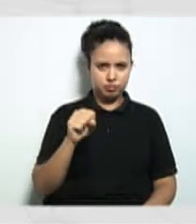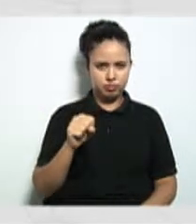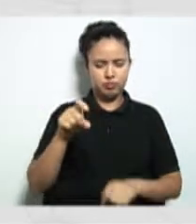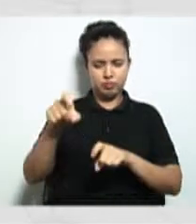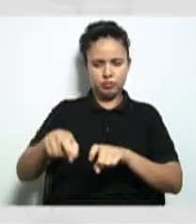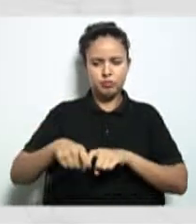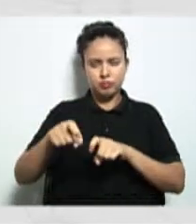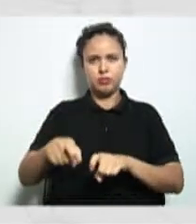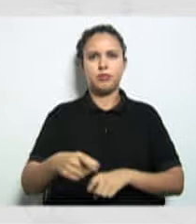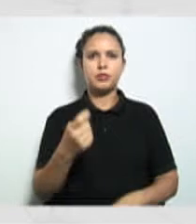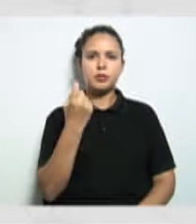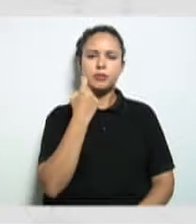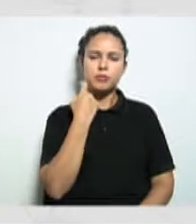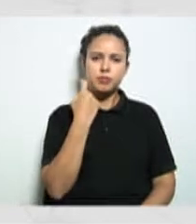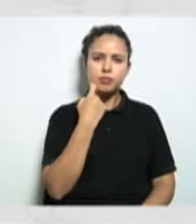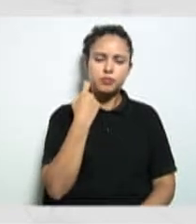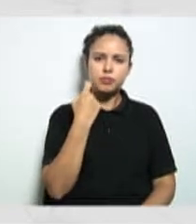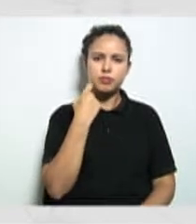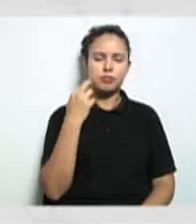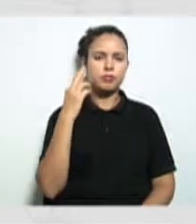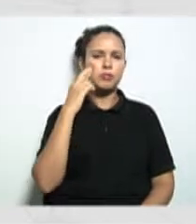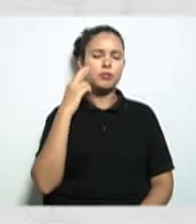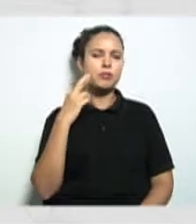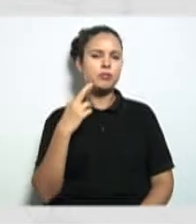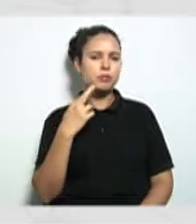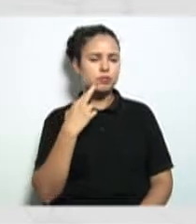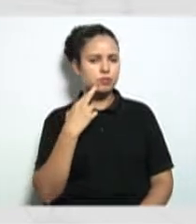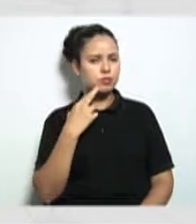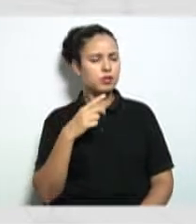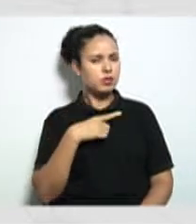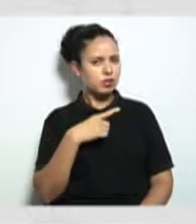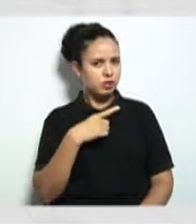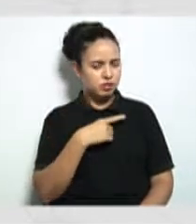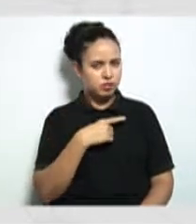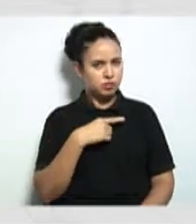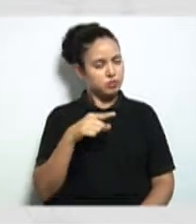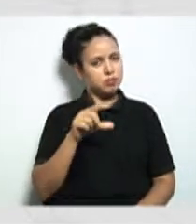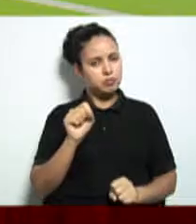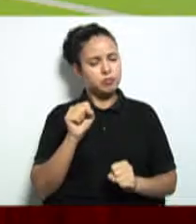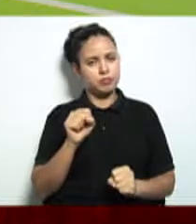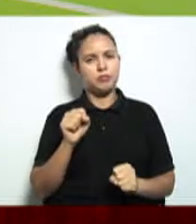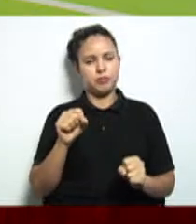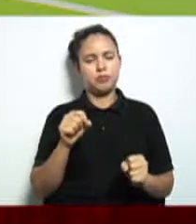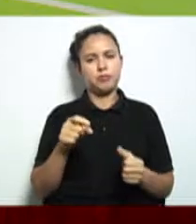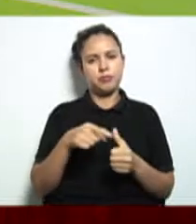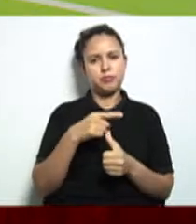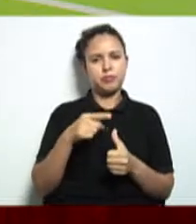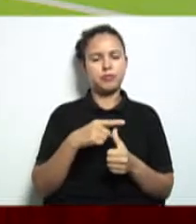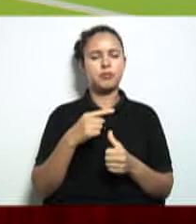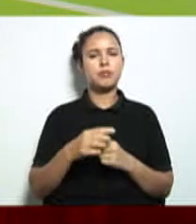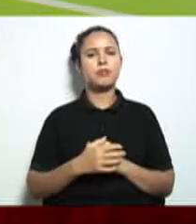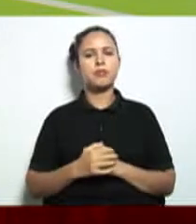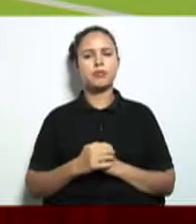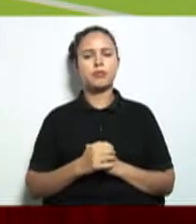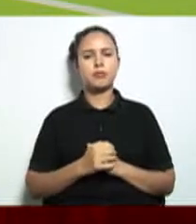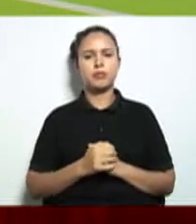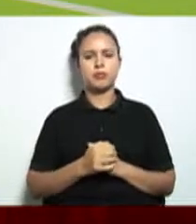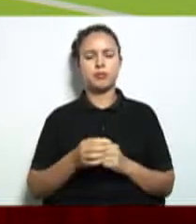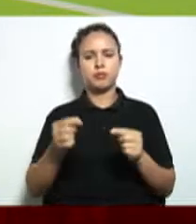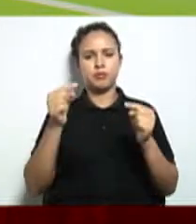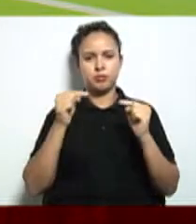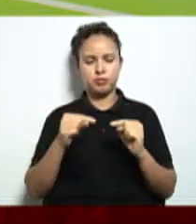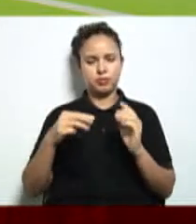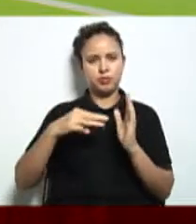sobre piscicultura em Rondônia? Será que já teve alguém que escreveu? De repente você pode ser o primeiro. E aí você vem para a